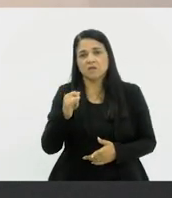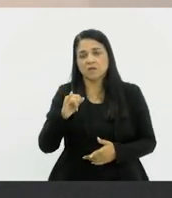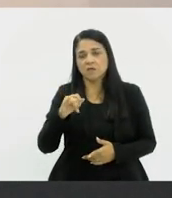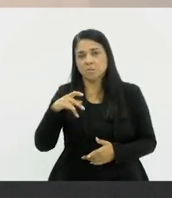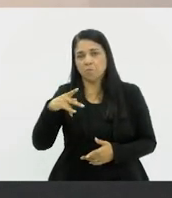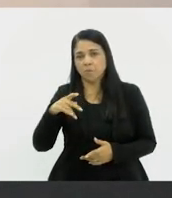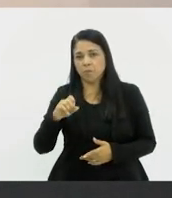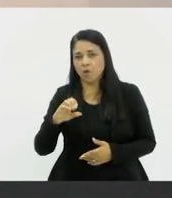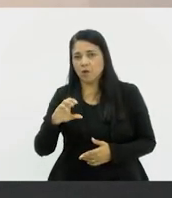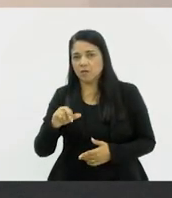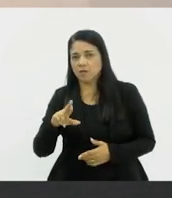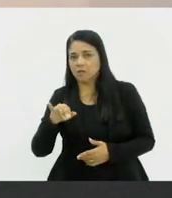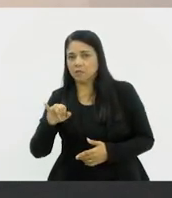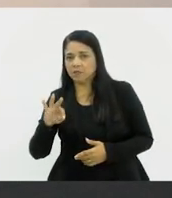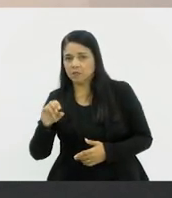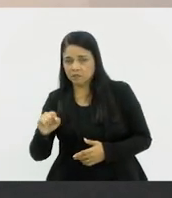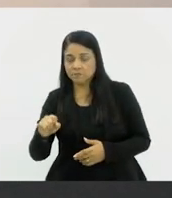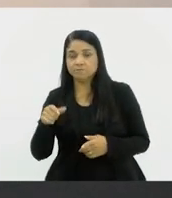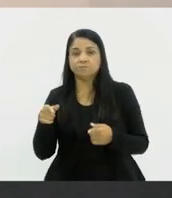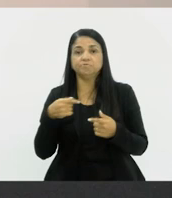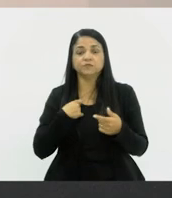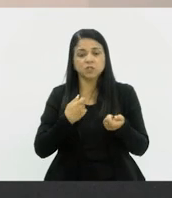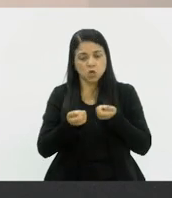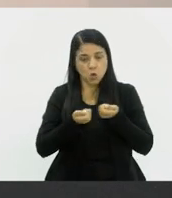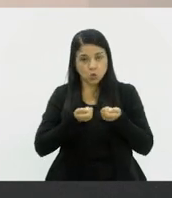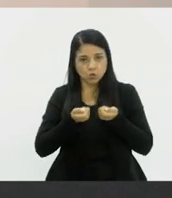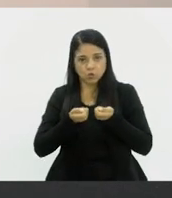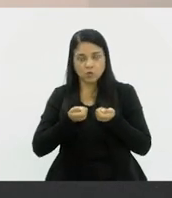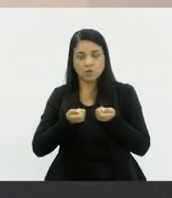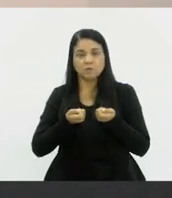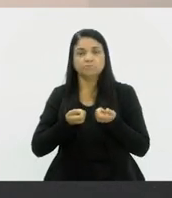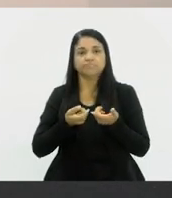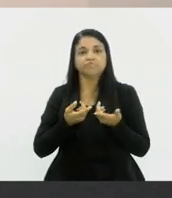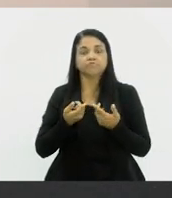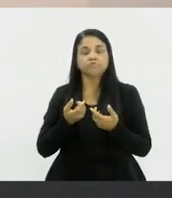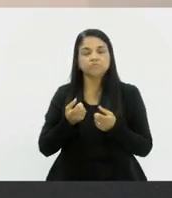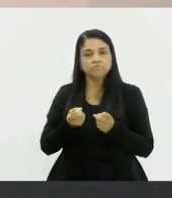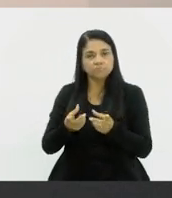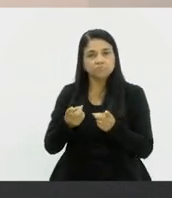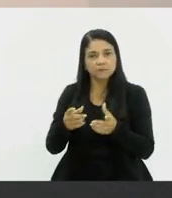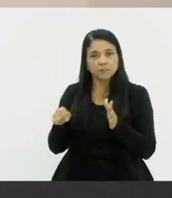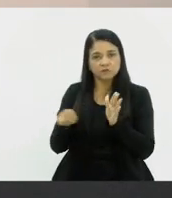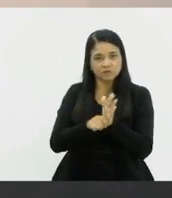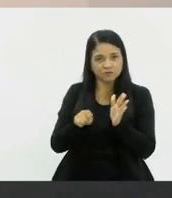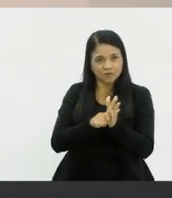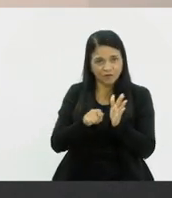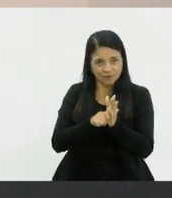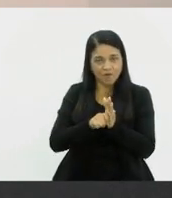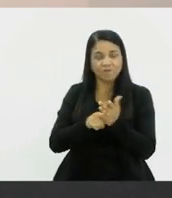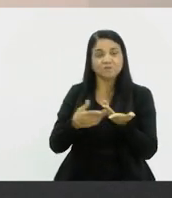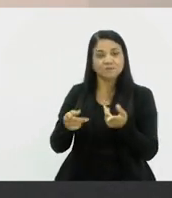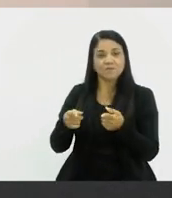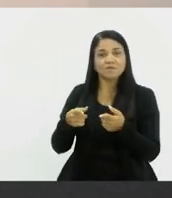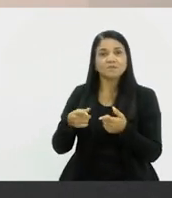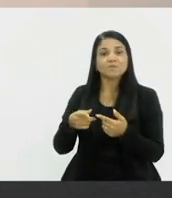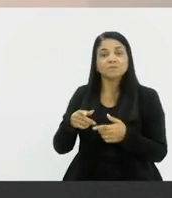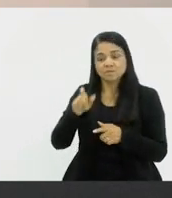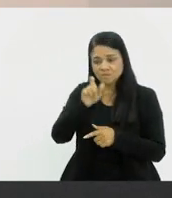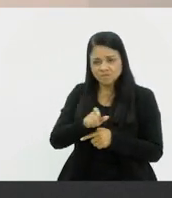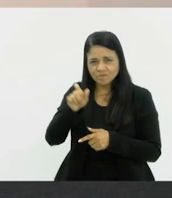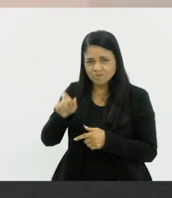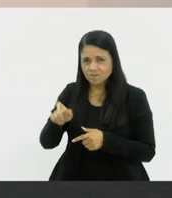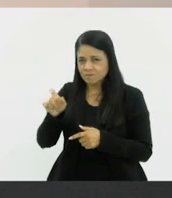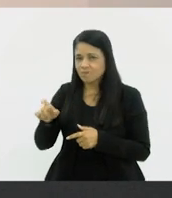sociedade que a gente sabe muito bem que é quem controla o tráfico de drogas que são os financiadores do tráfico de drogas que são os